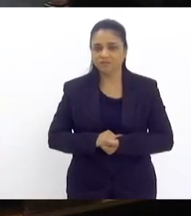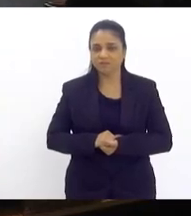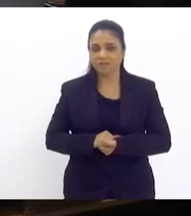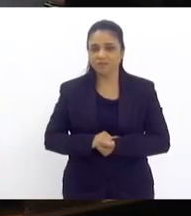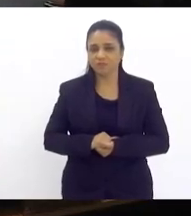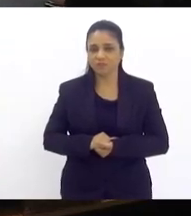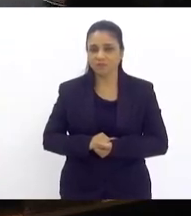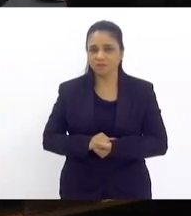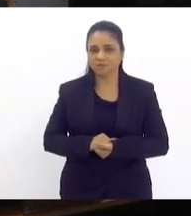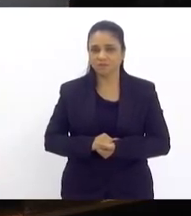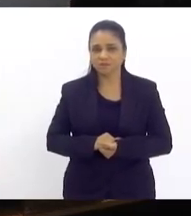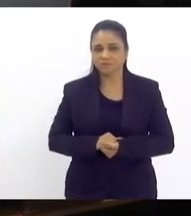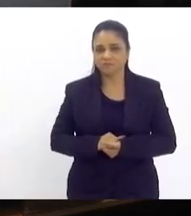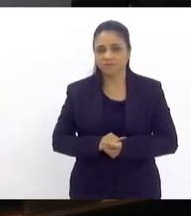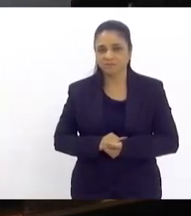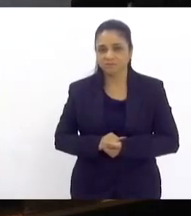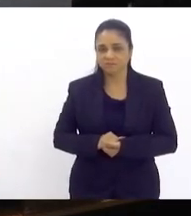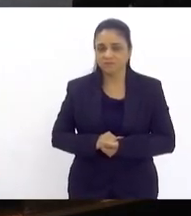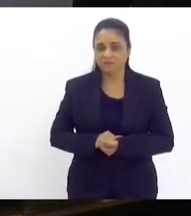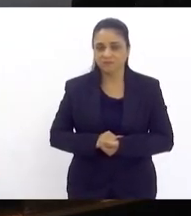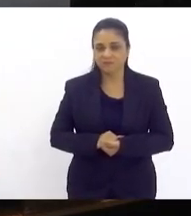Deputado Rodrigo Amorim